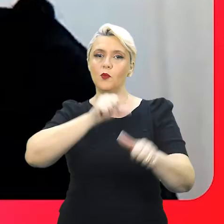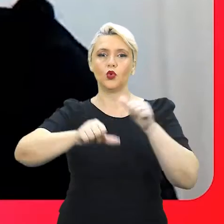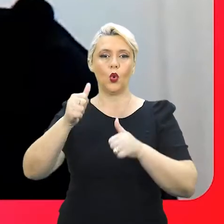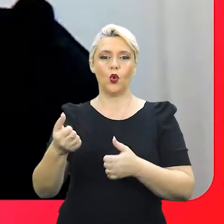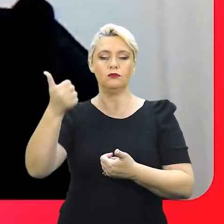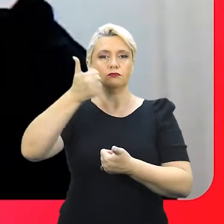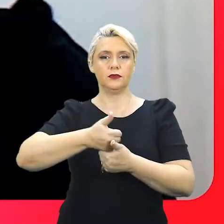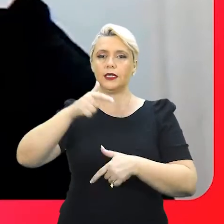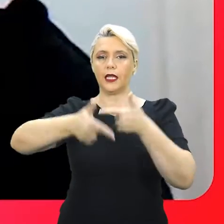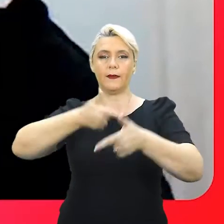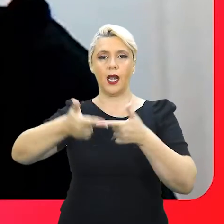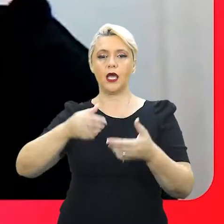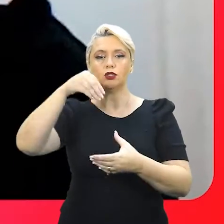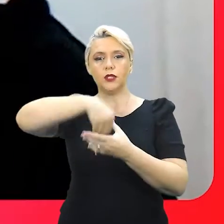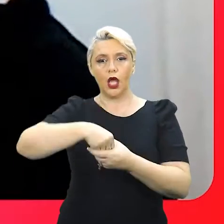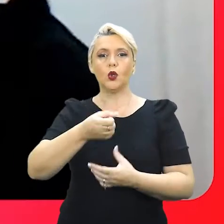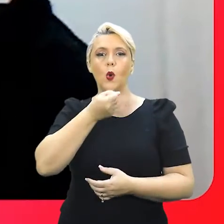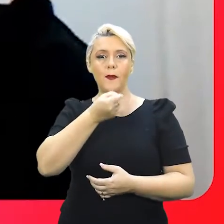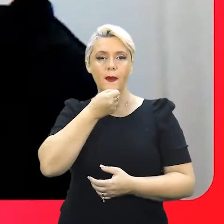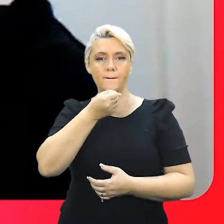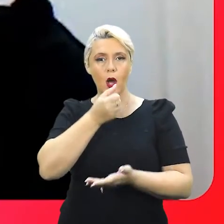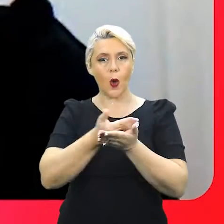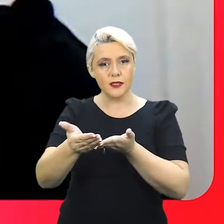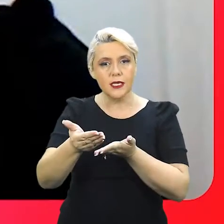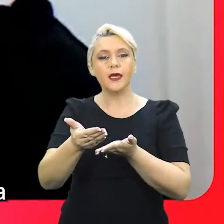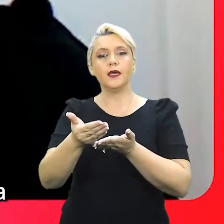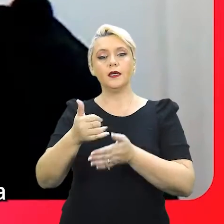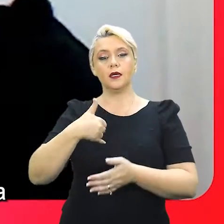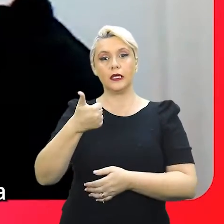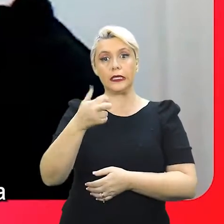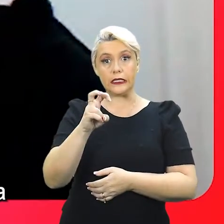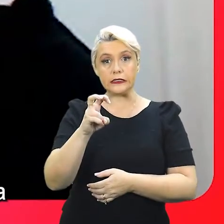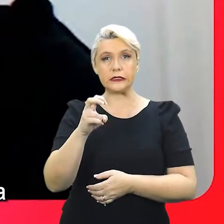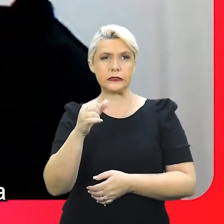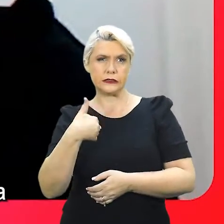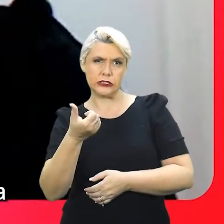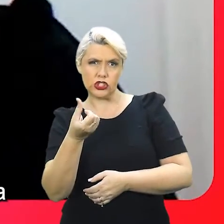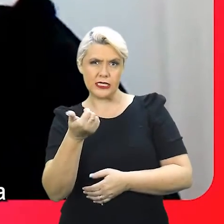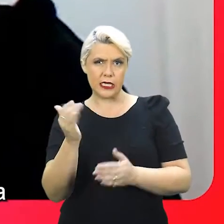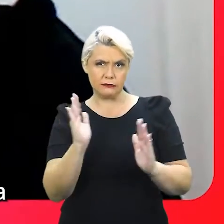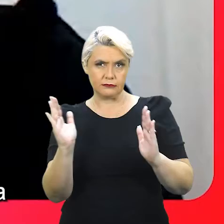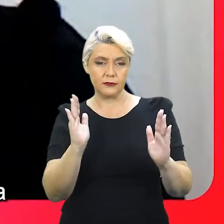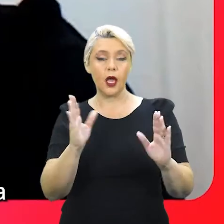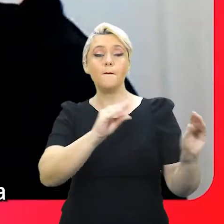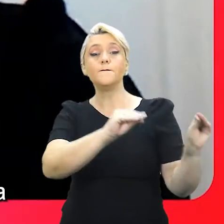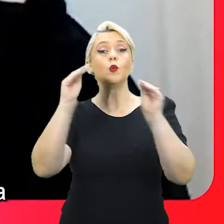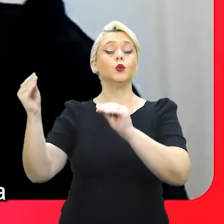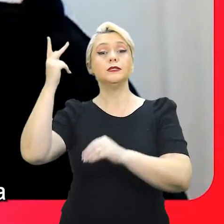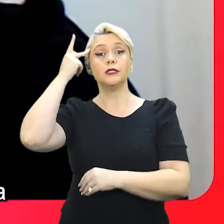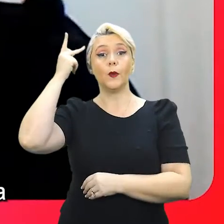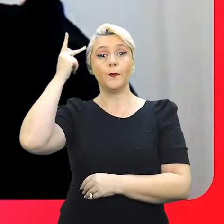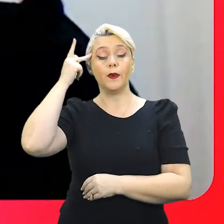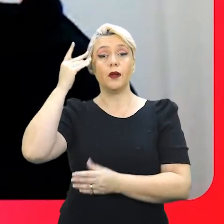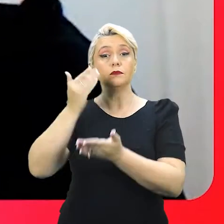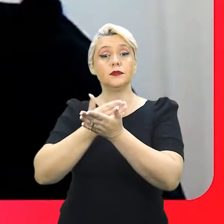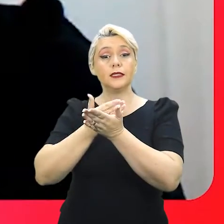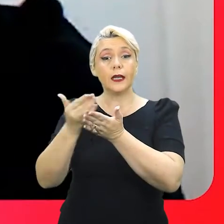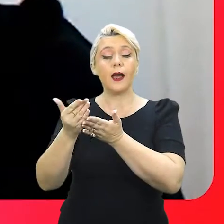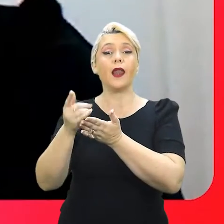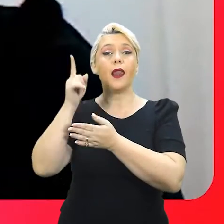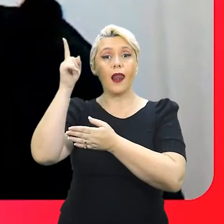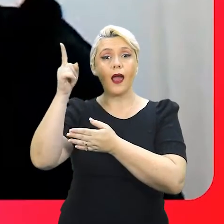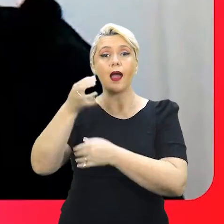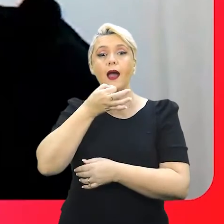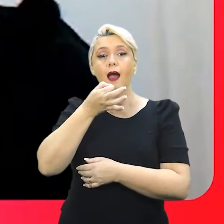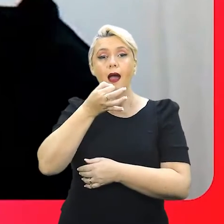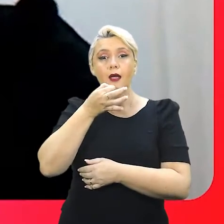também, passei a falar. E com 15 anos, para quase 16, eu fui para São Paulo para ser rádio escuta também